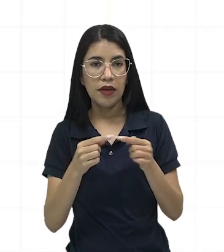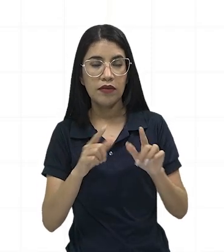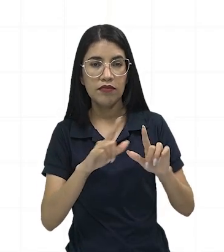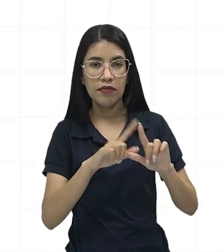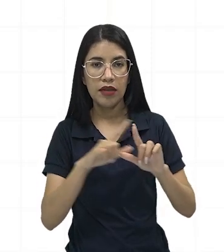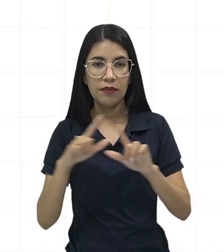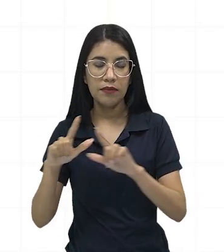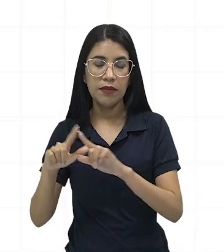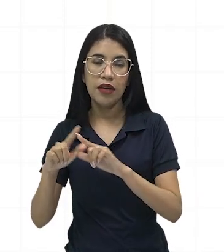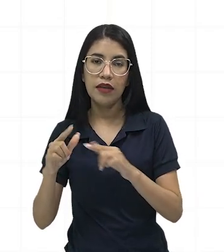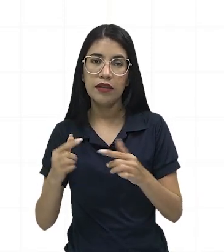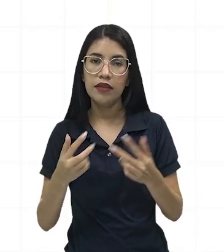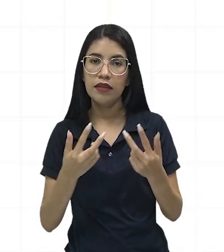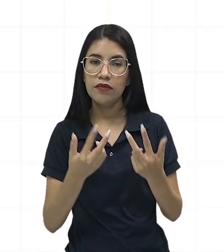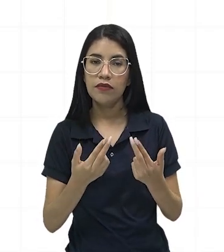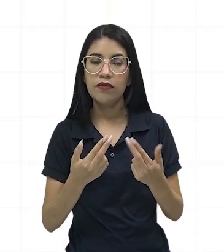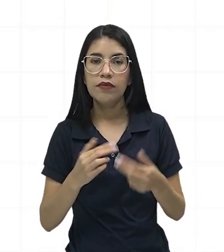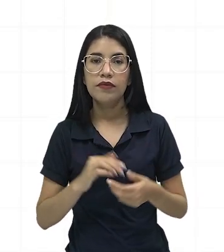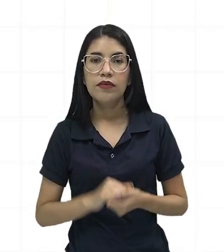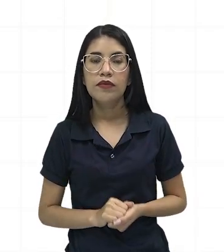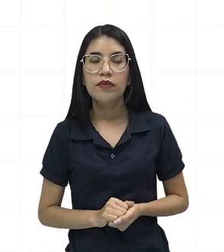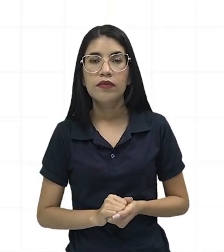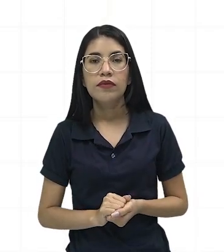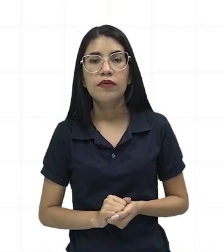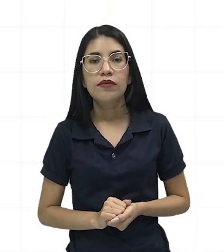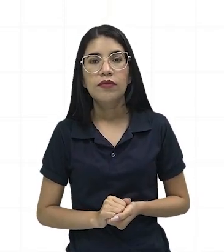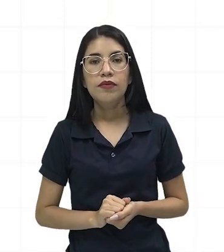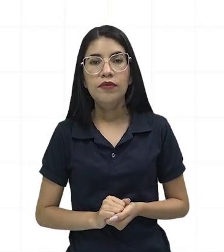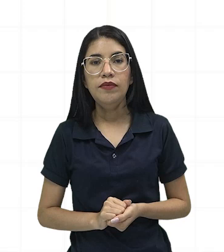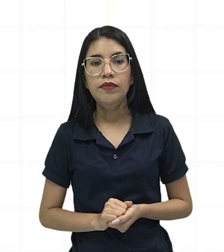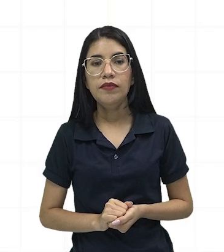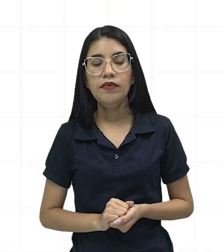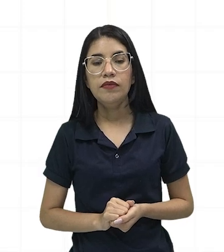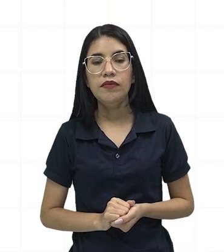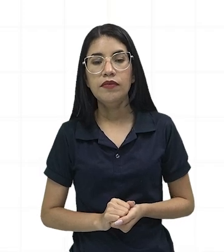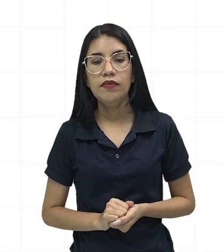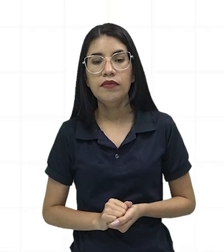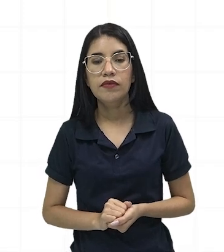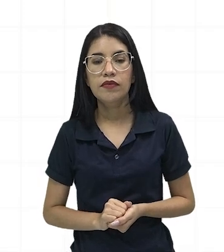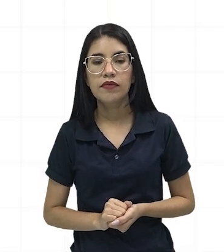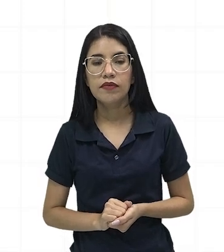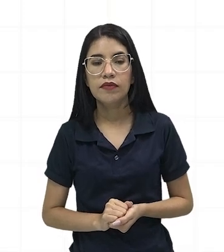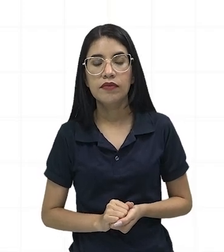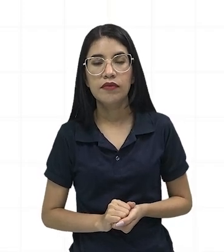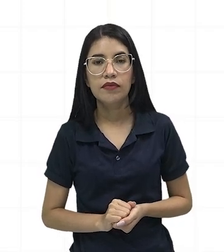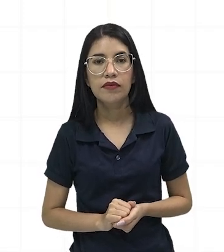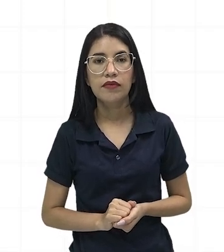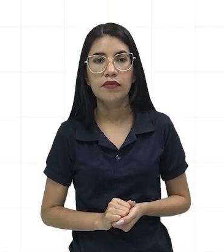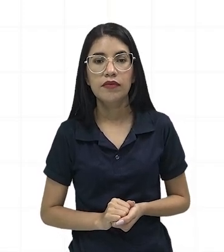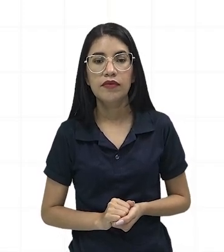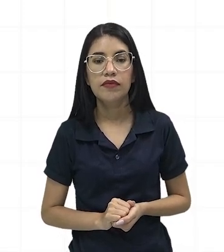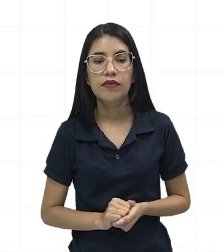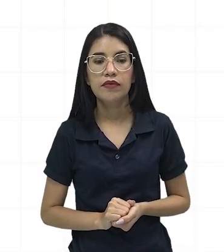Se acontece, né, a congruência aqui desse lado. Então, nesse lado aqui,